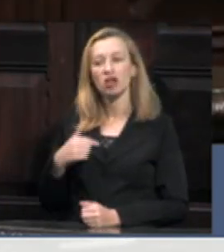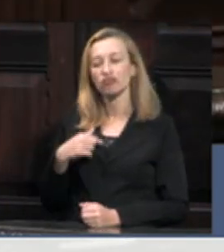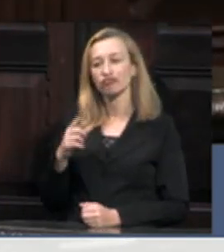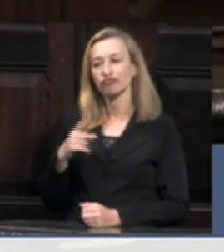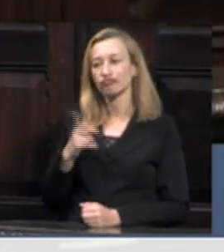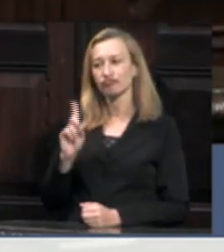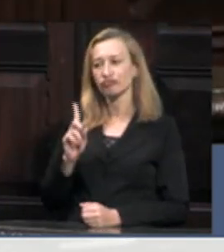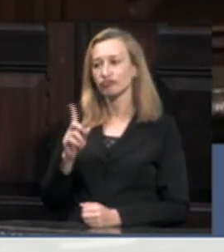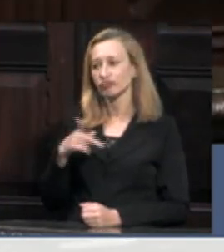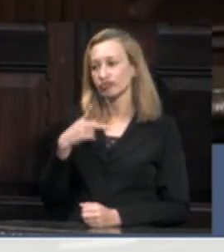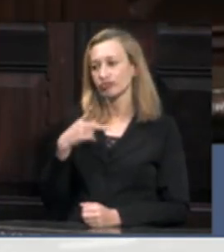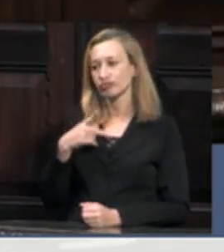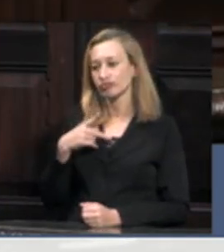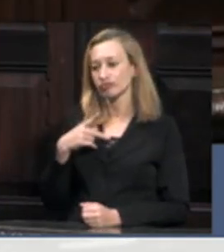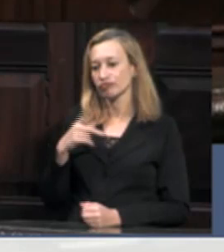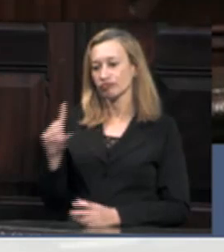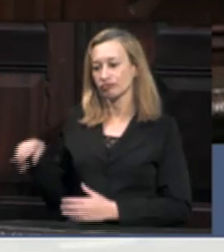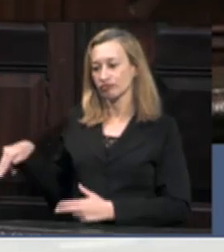aqui,